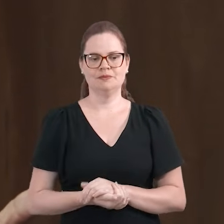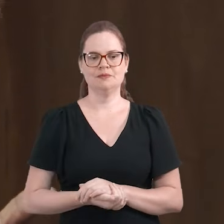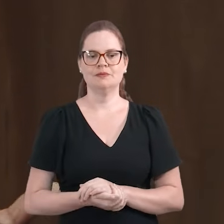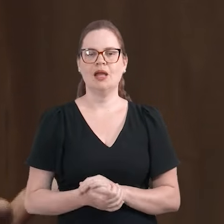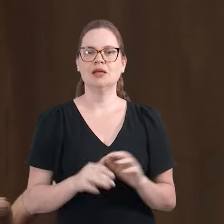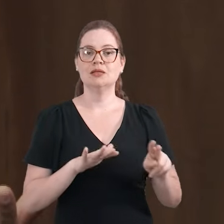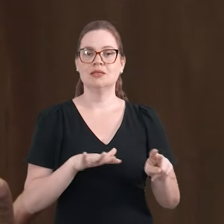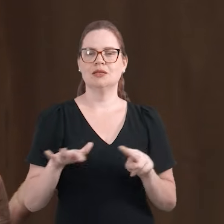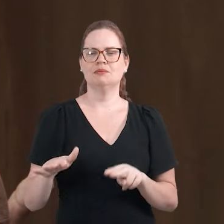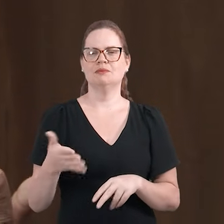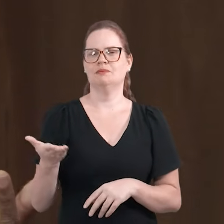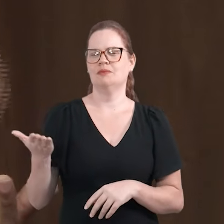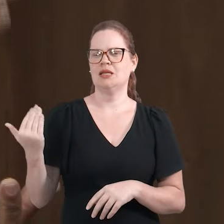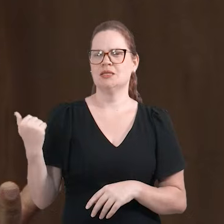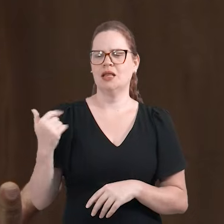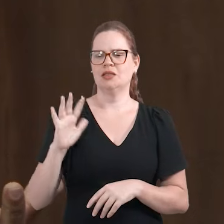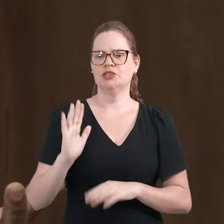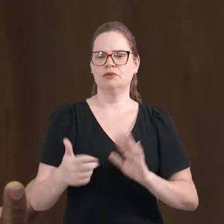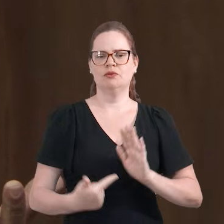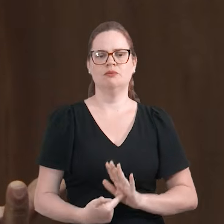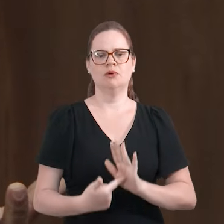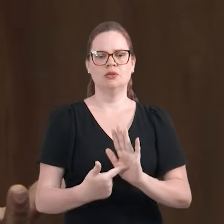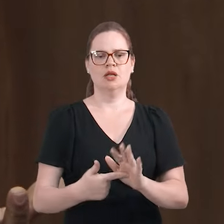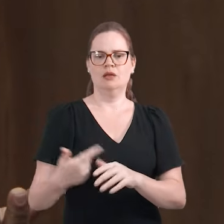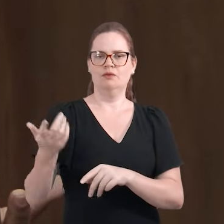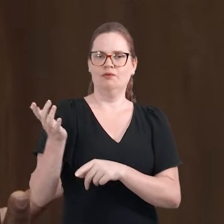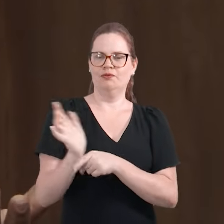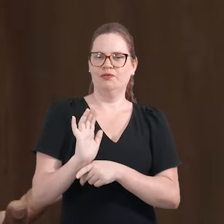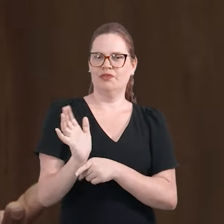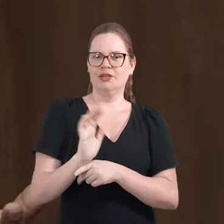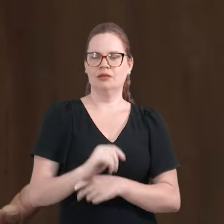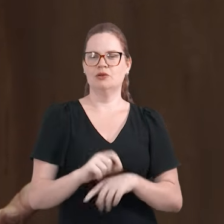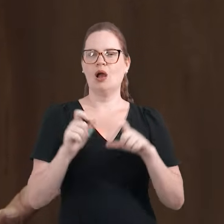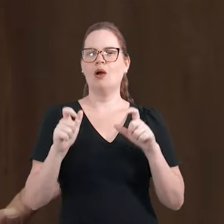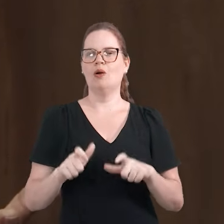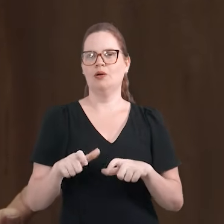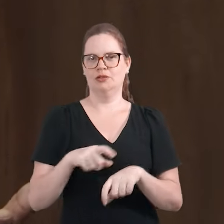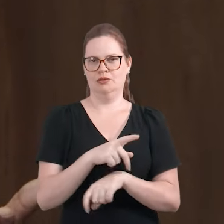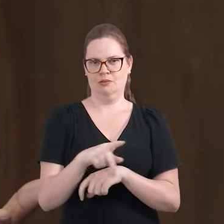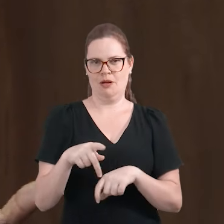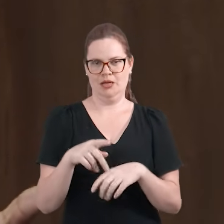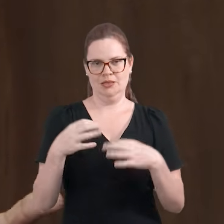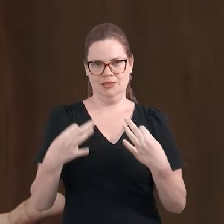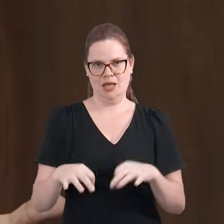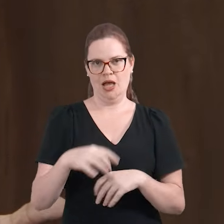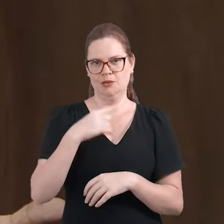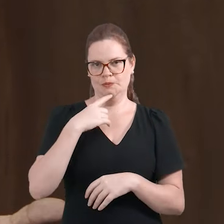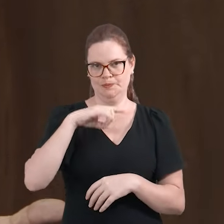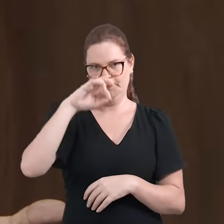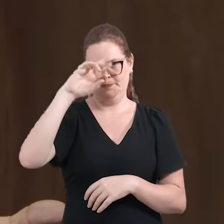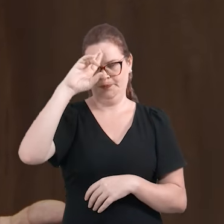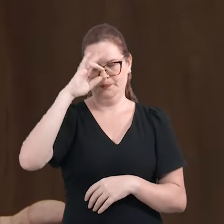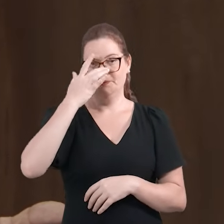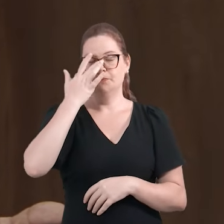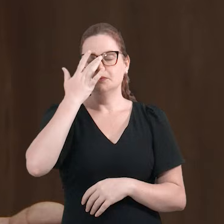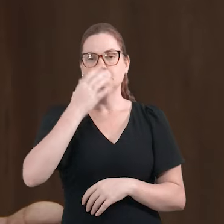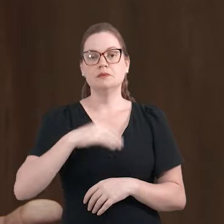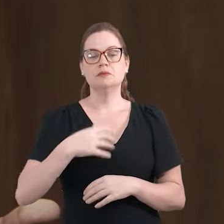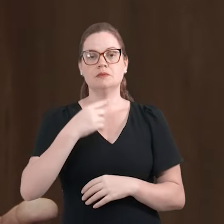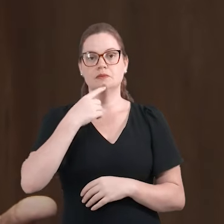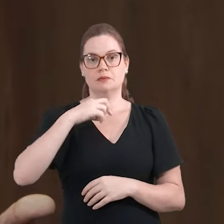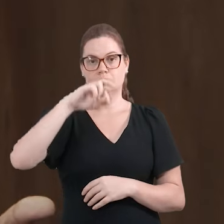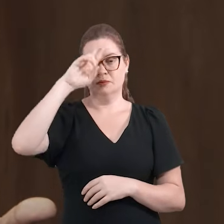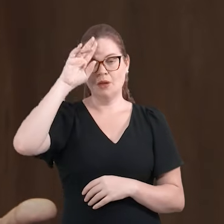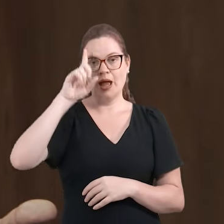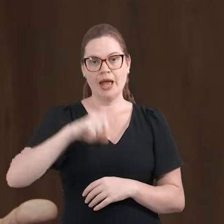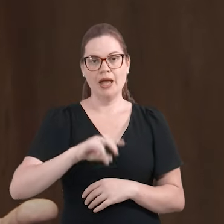na semana passada foi mostrado um vídeo sobre o país da República Dominicana. A República Dominicana é uma